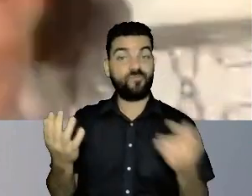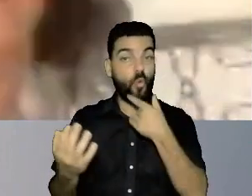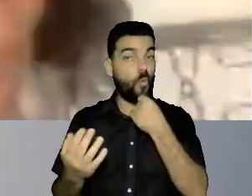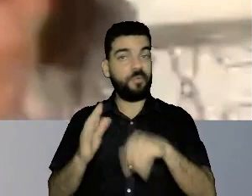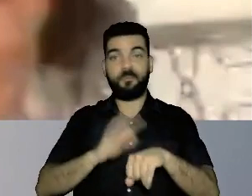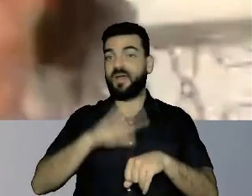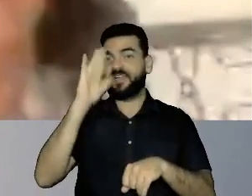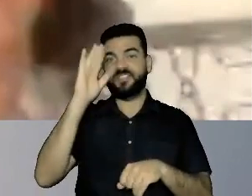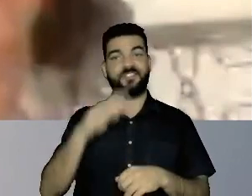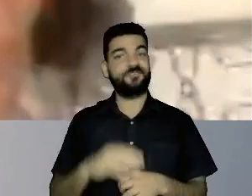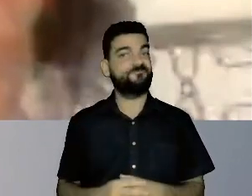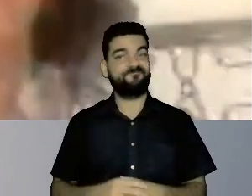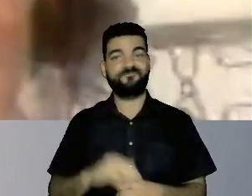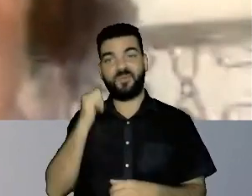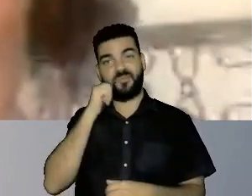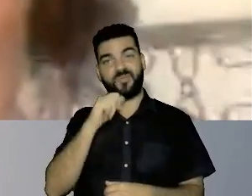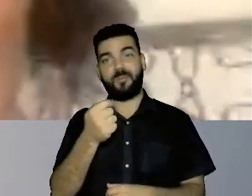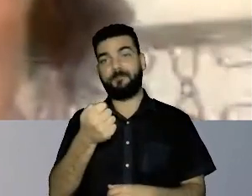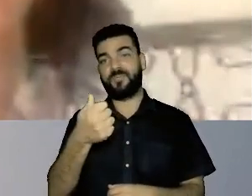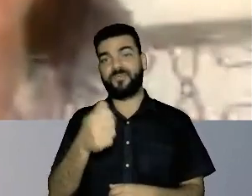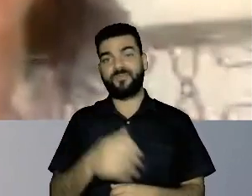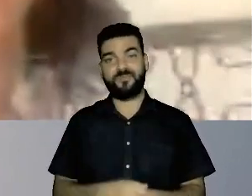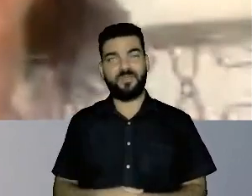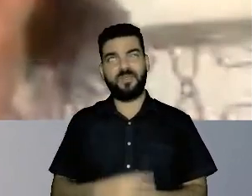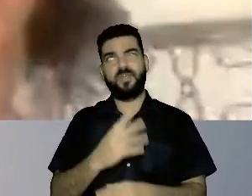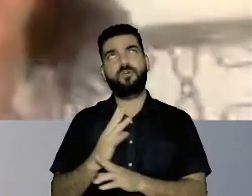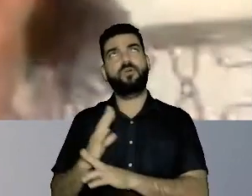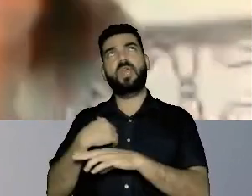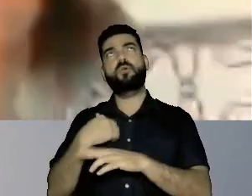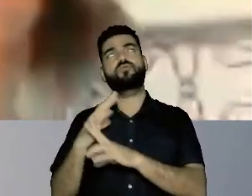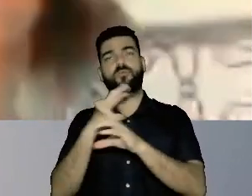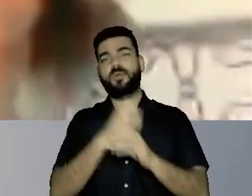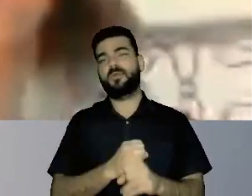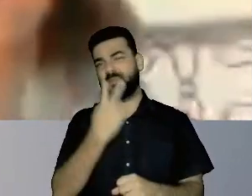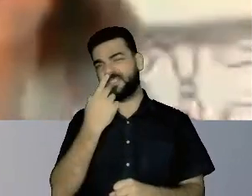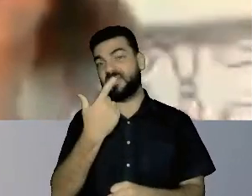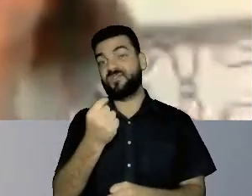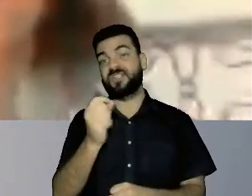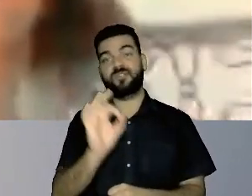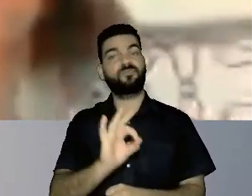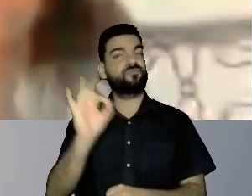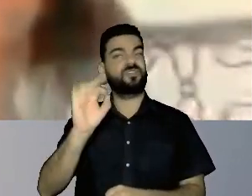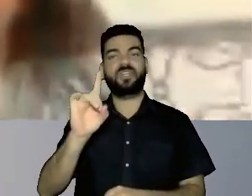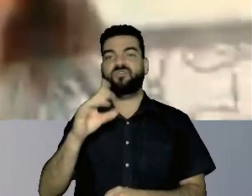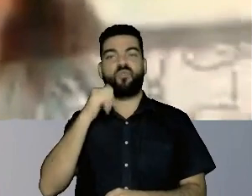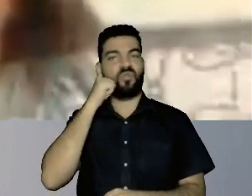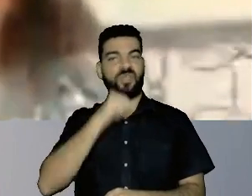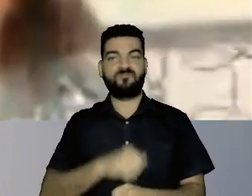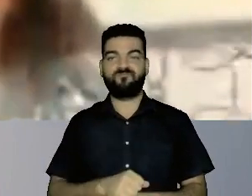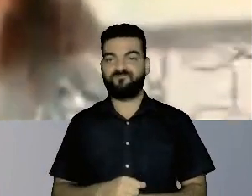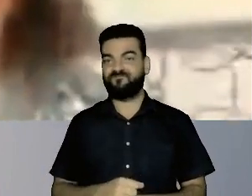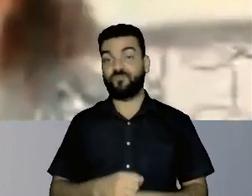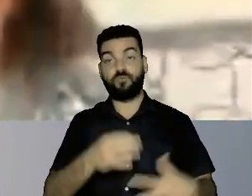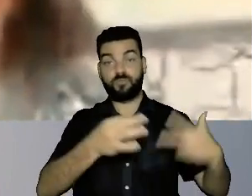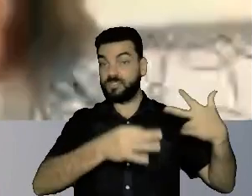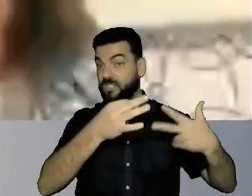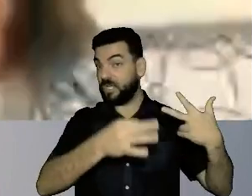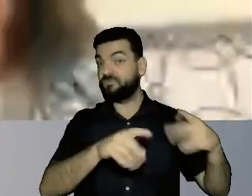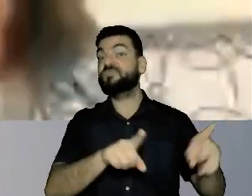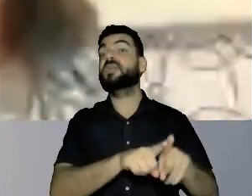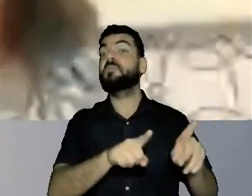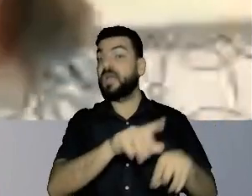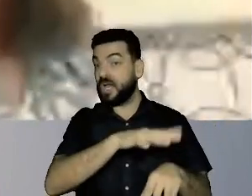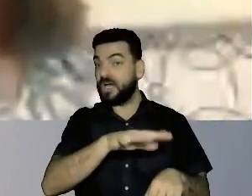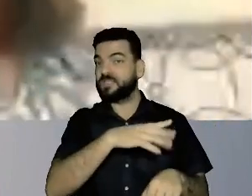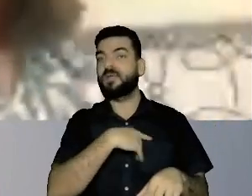o parlamento, por exemplo, né? São poucas as mulheres, nossas representantes legislativas são poucas, eu tive pesquisando, são 15% no Legislativo